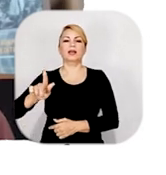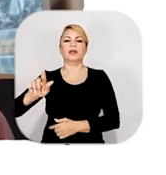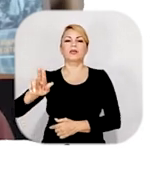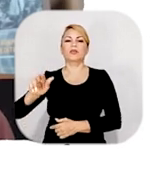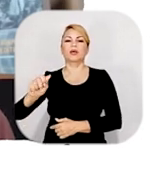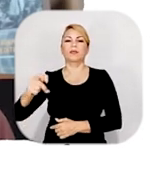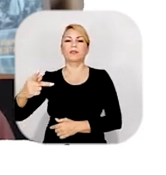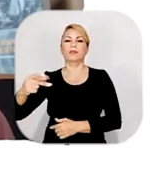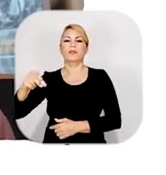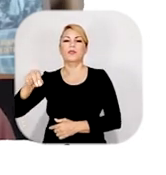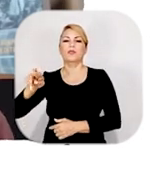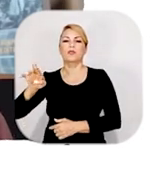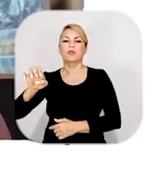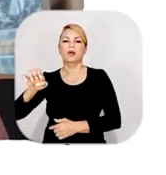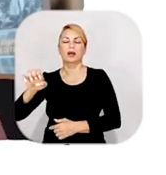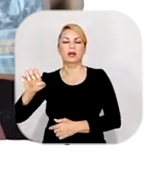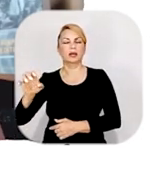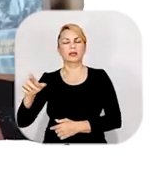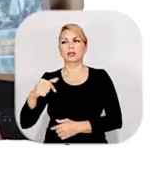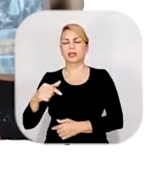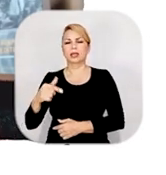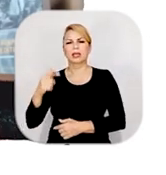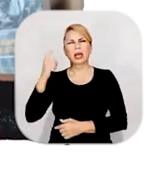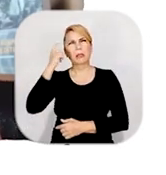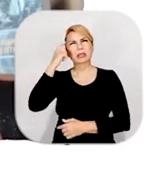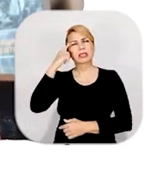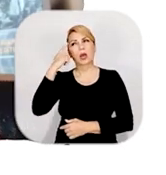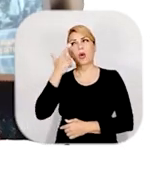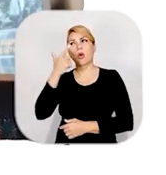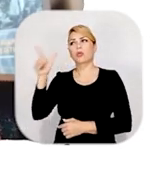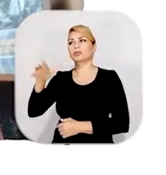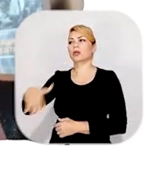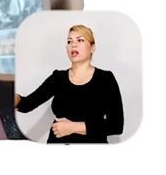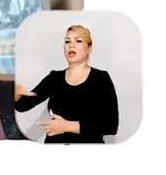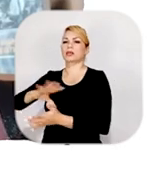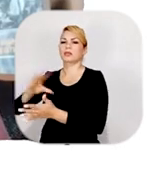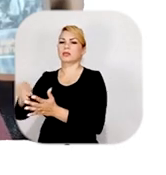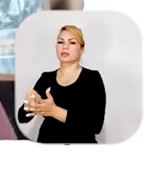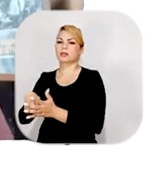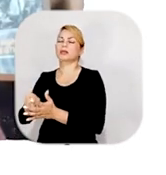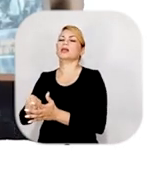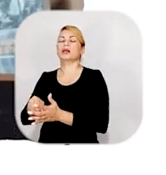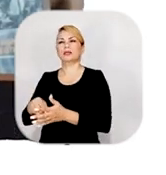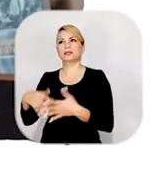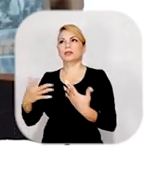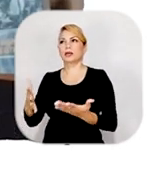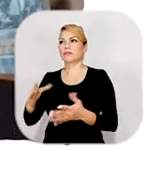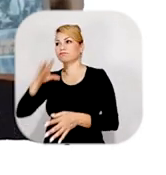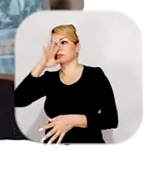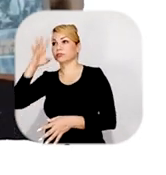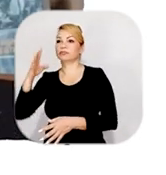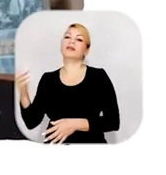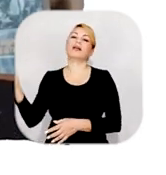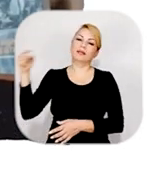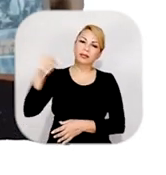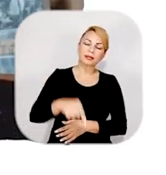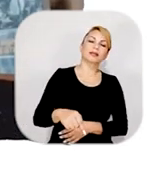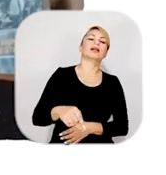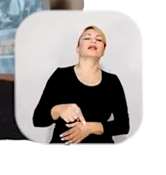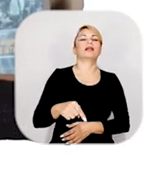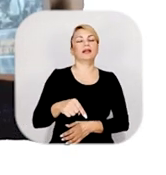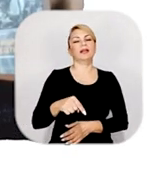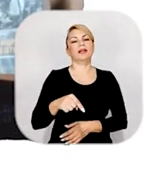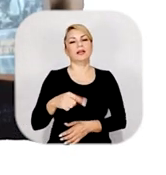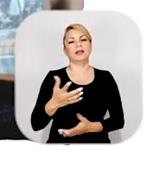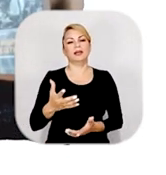Guaporé, ele tava, acho que ele ia para uma outra parte da Amazônia, né? Então isso também foi um pouco acidental, mas que ele achou interessante porque